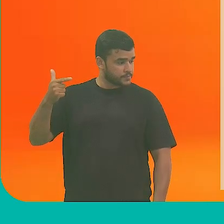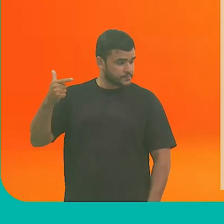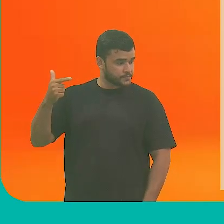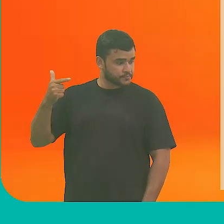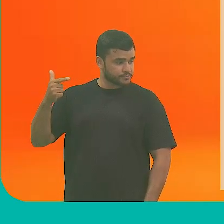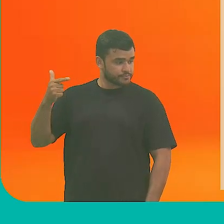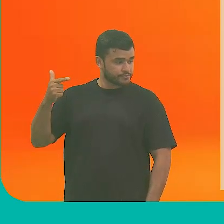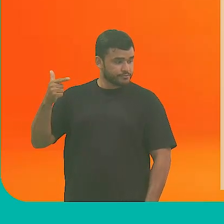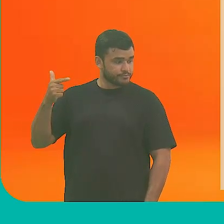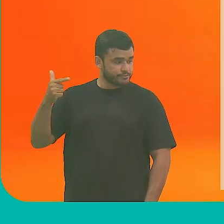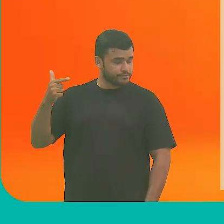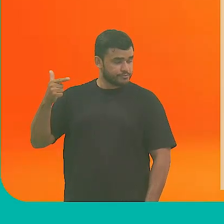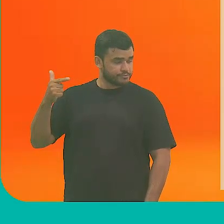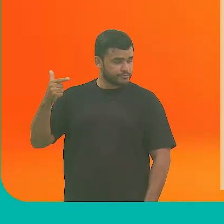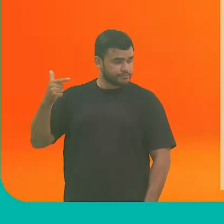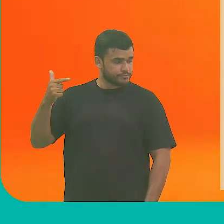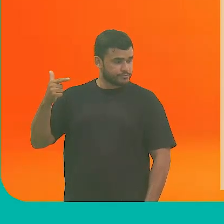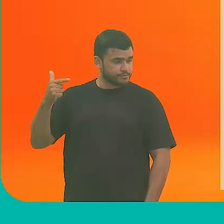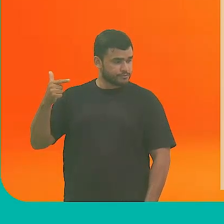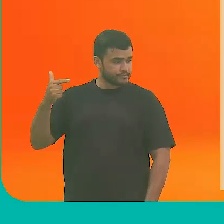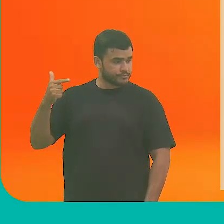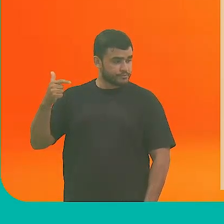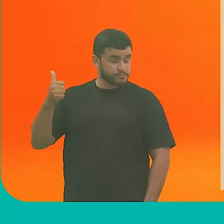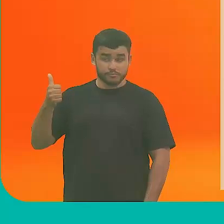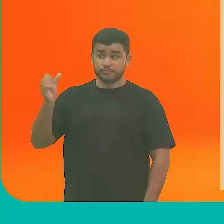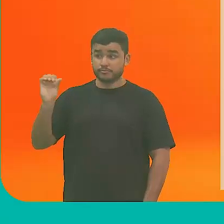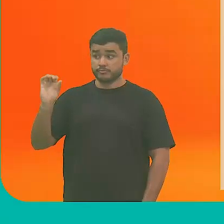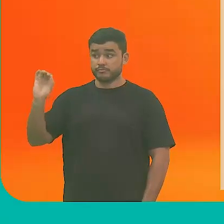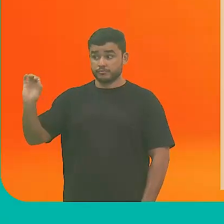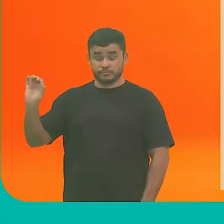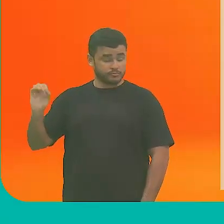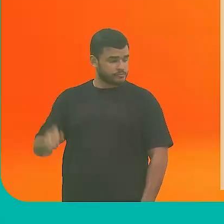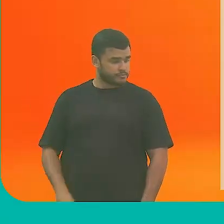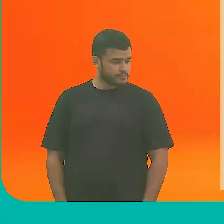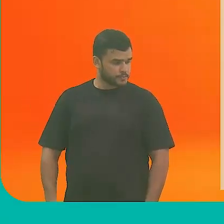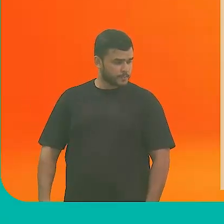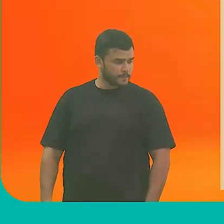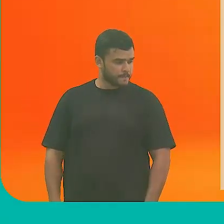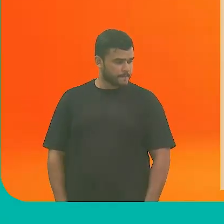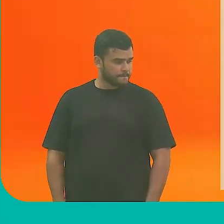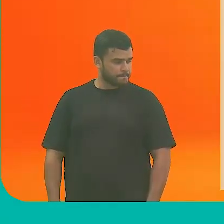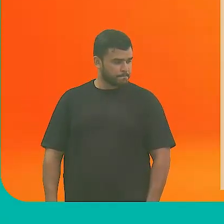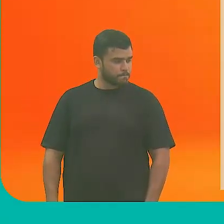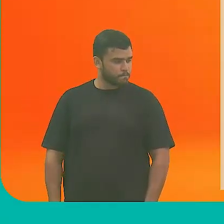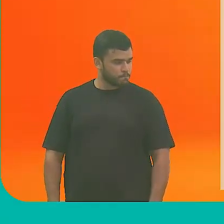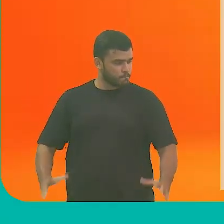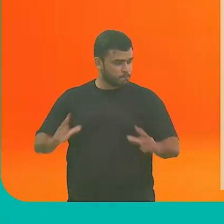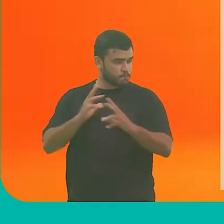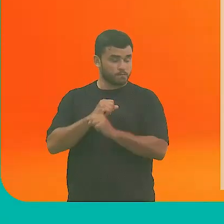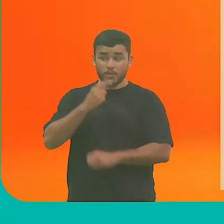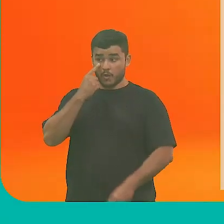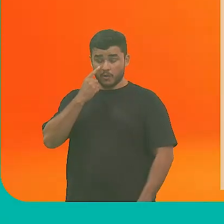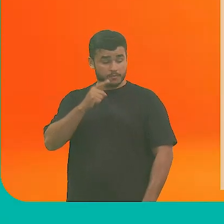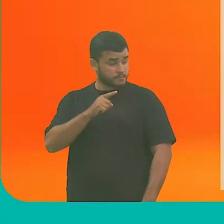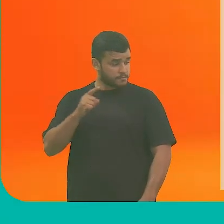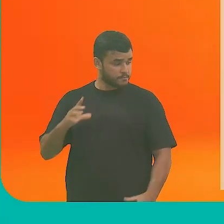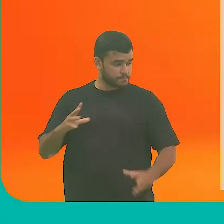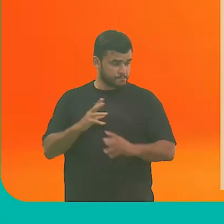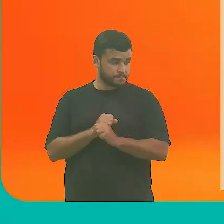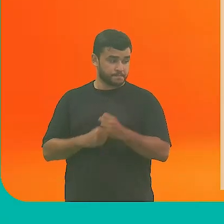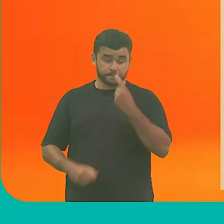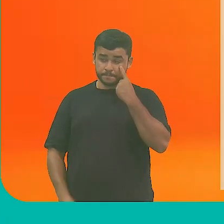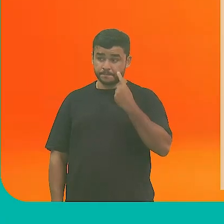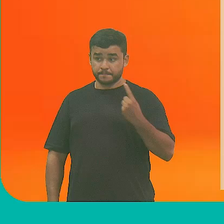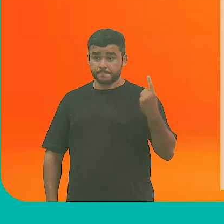calcular a média, nós vamos pegar a soma do total e dividir pela